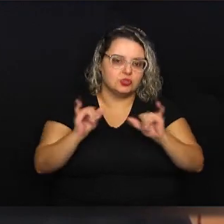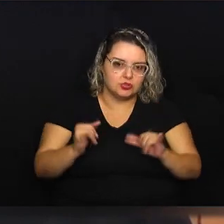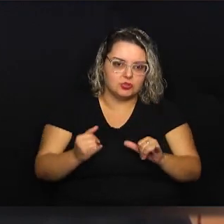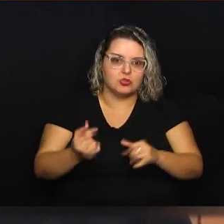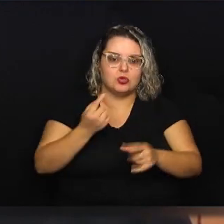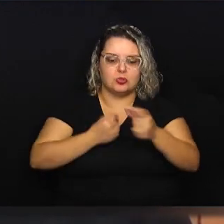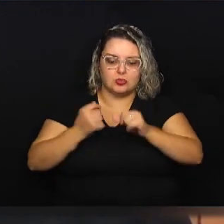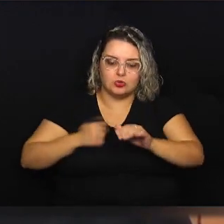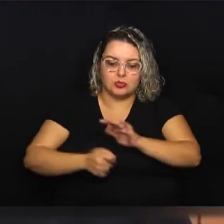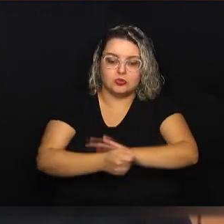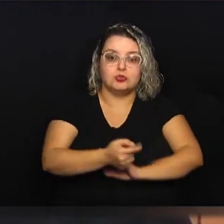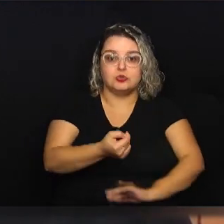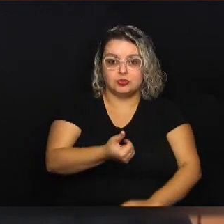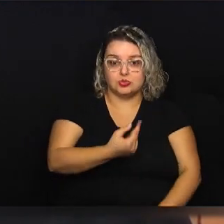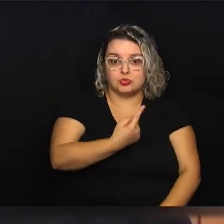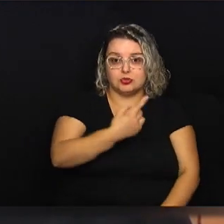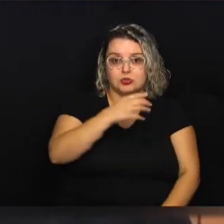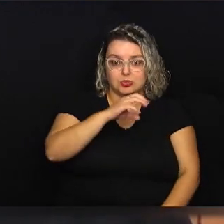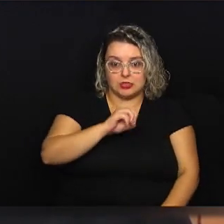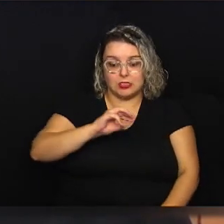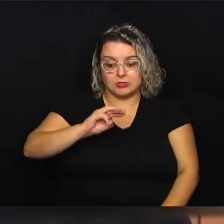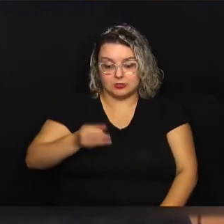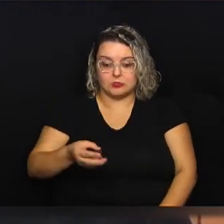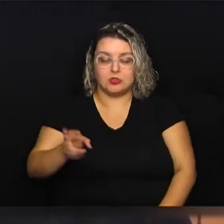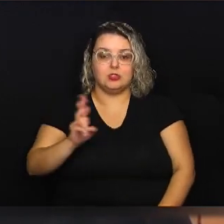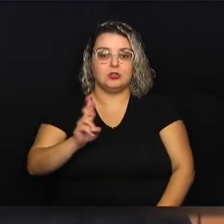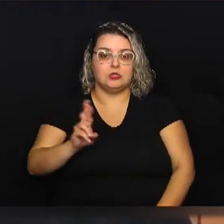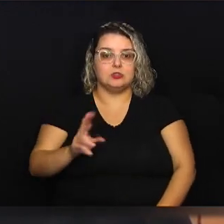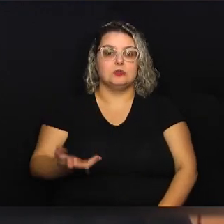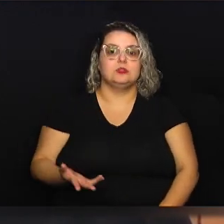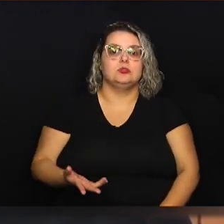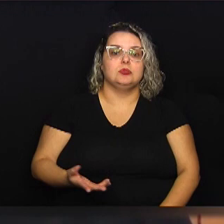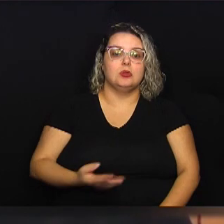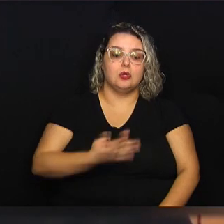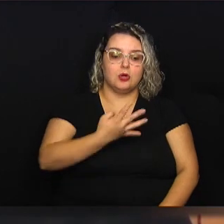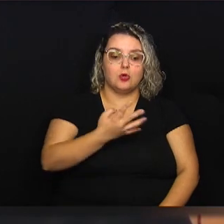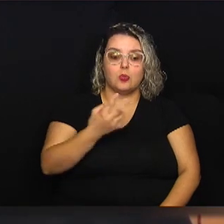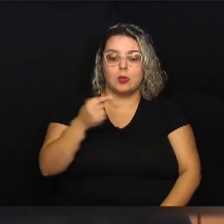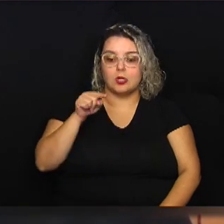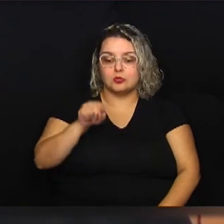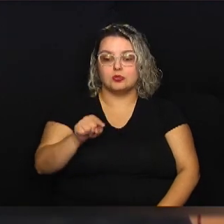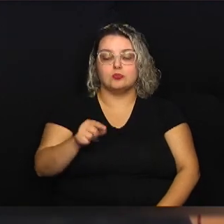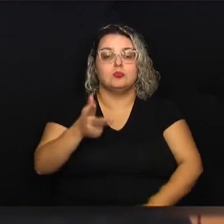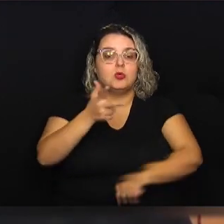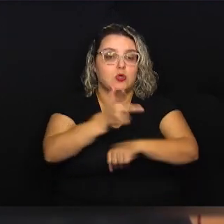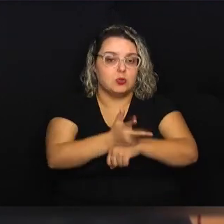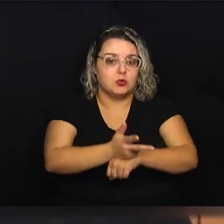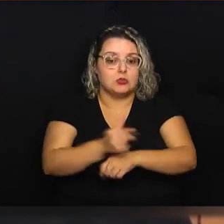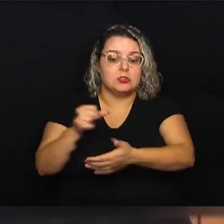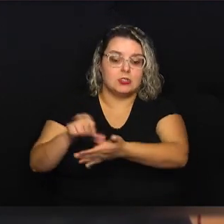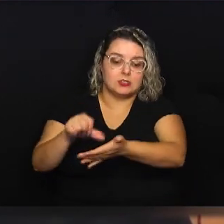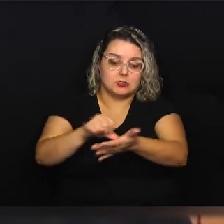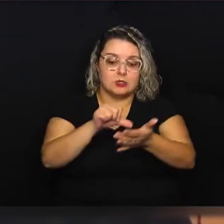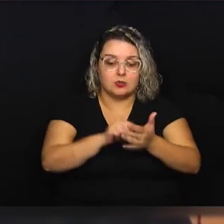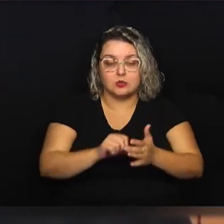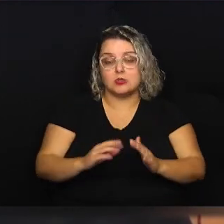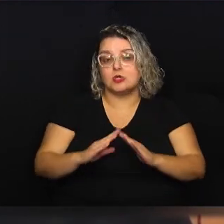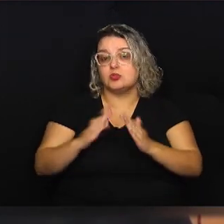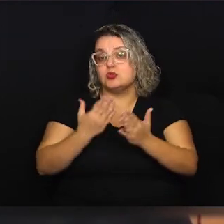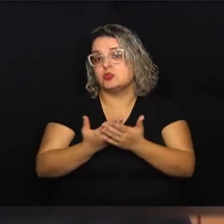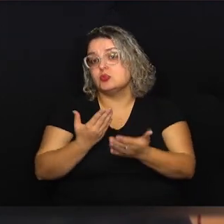investimento de quase 10 milhões de reais, 4 mil câmeras só das unidades de educação.